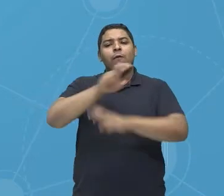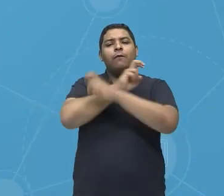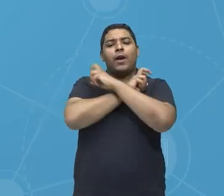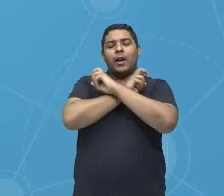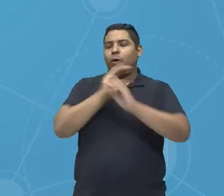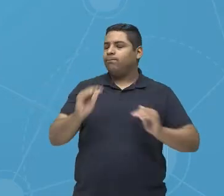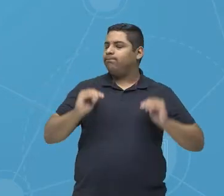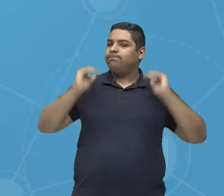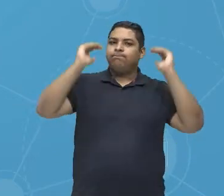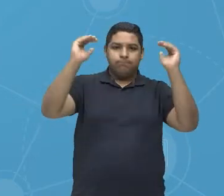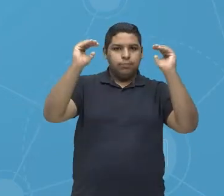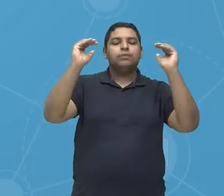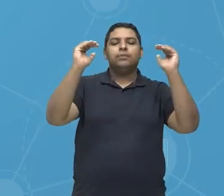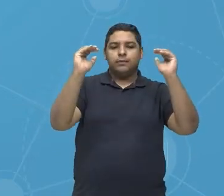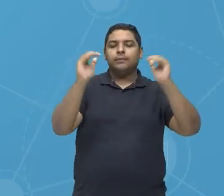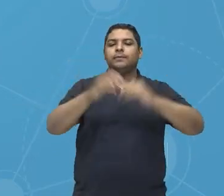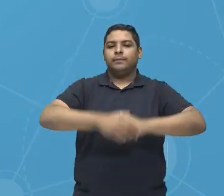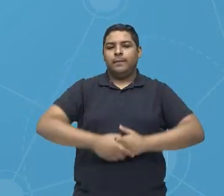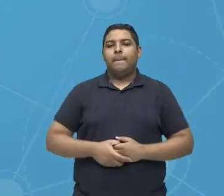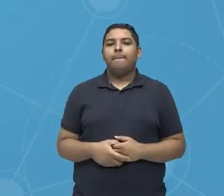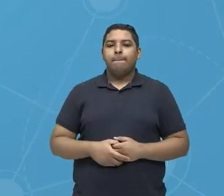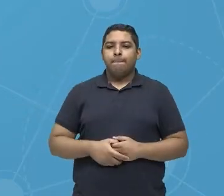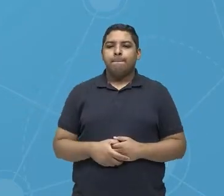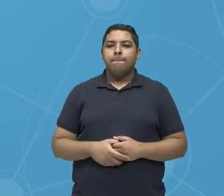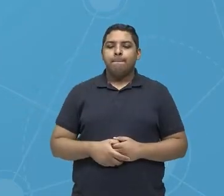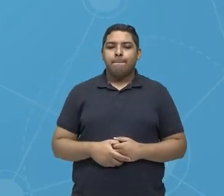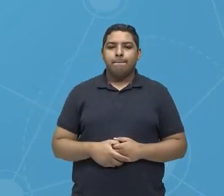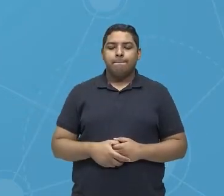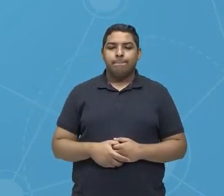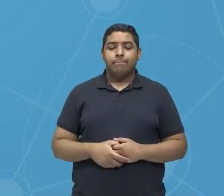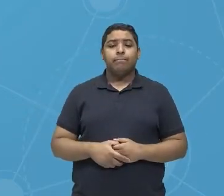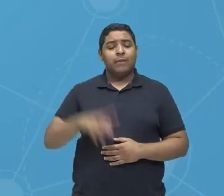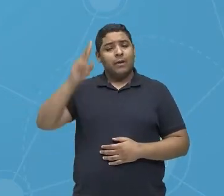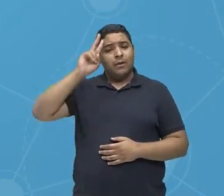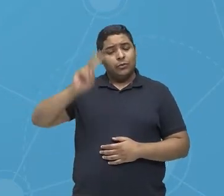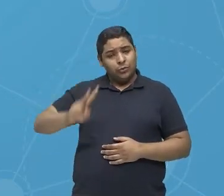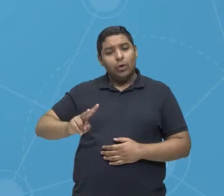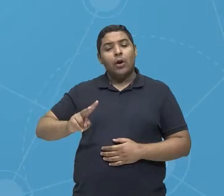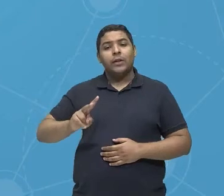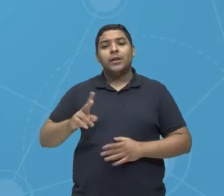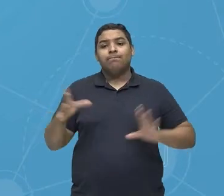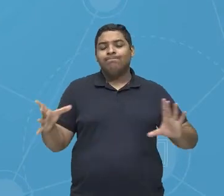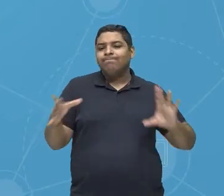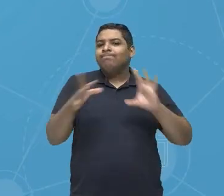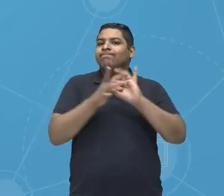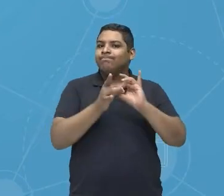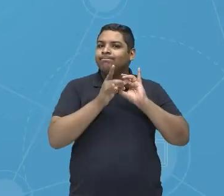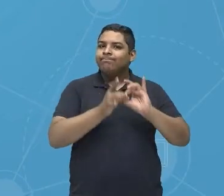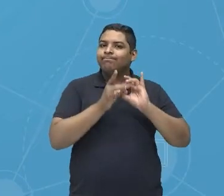A história do Egito antigo está muito ligada à questão da religiosidade,